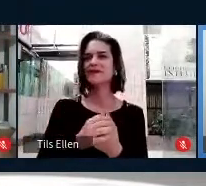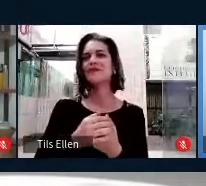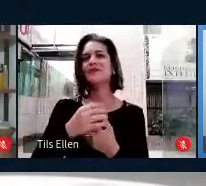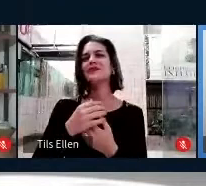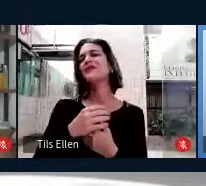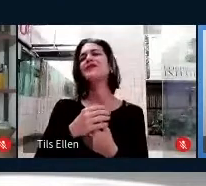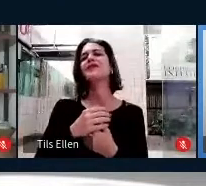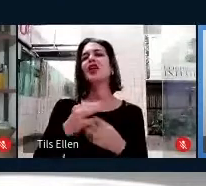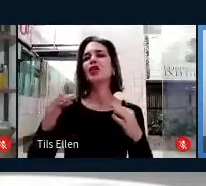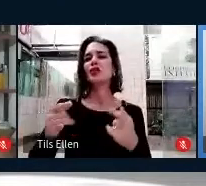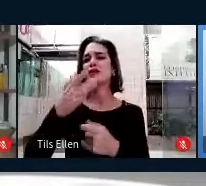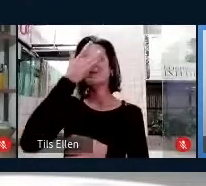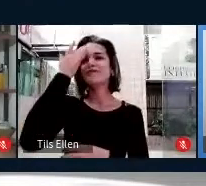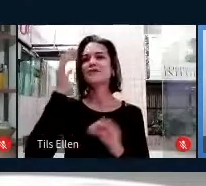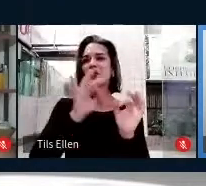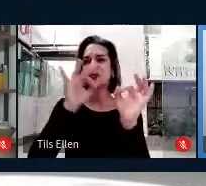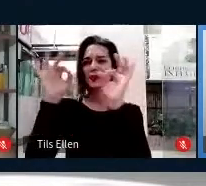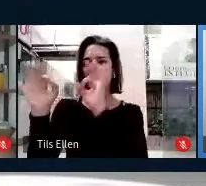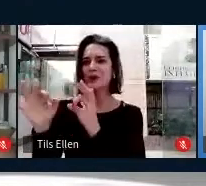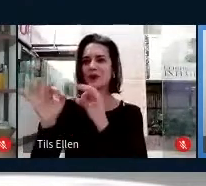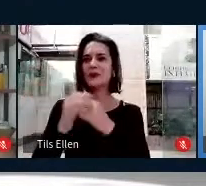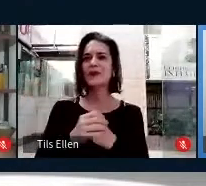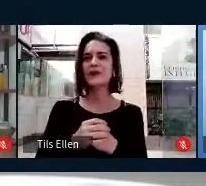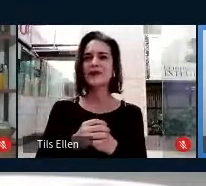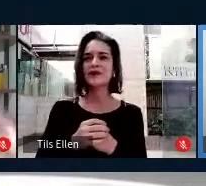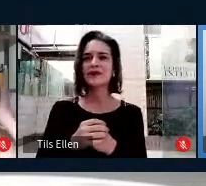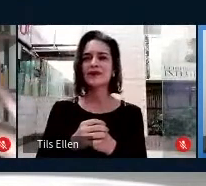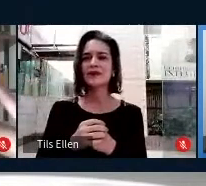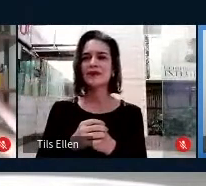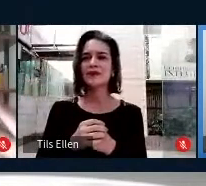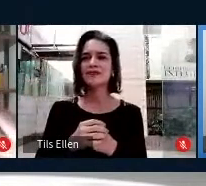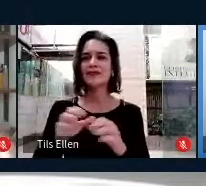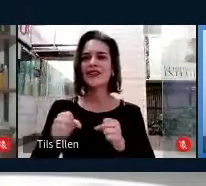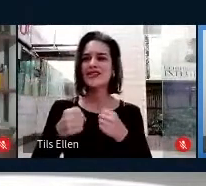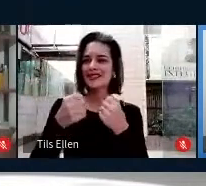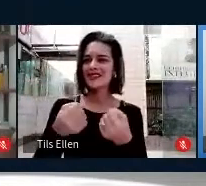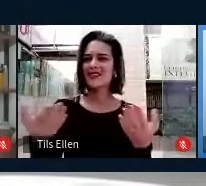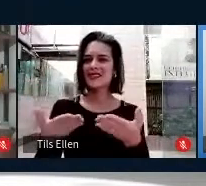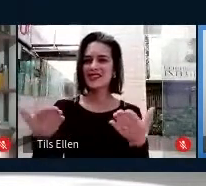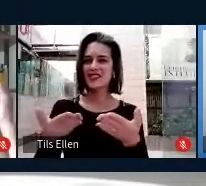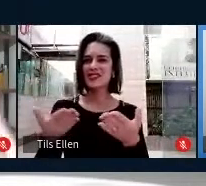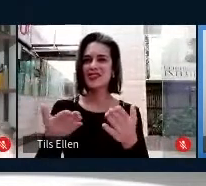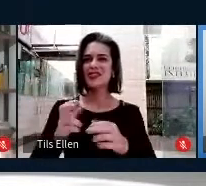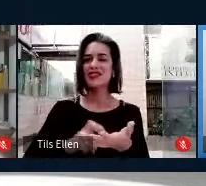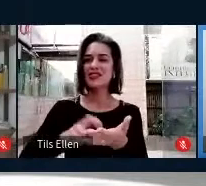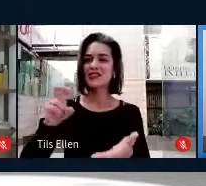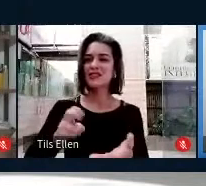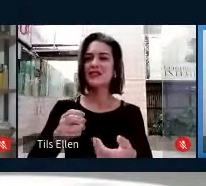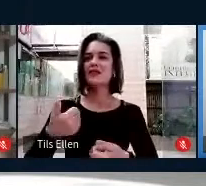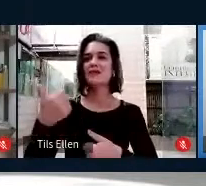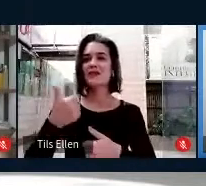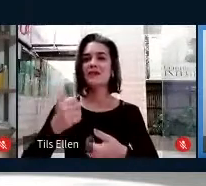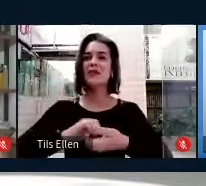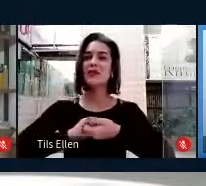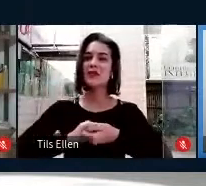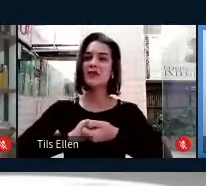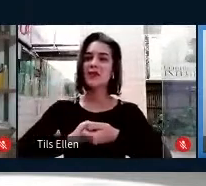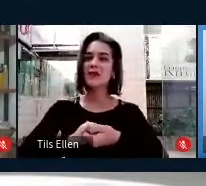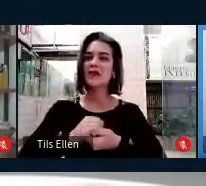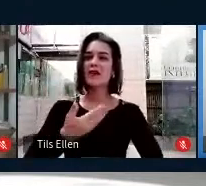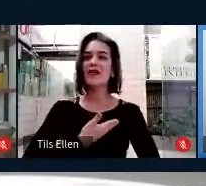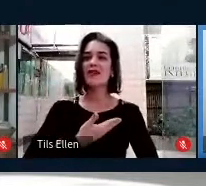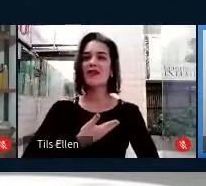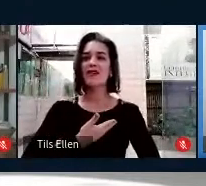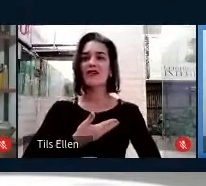as pessoas que estão acompanhando essa defesa. Quero começar cumprimentando as minhas